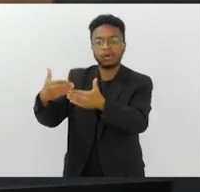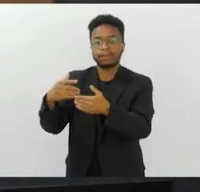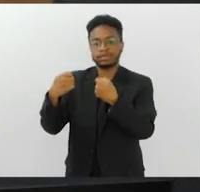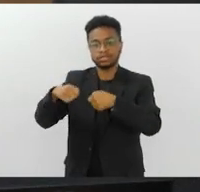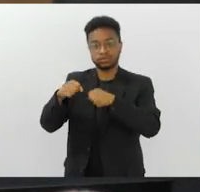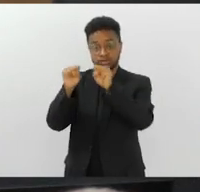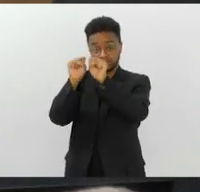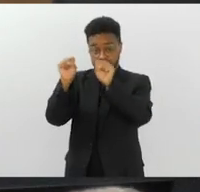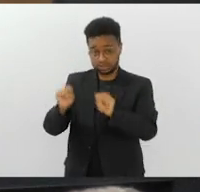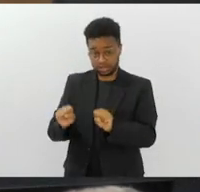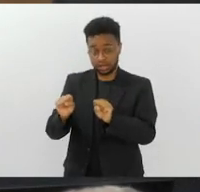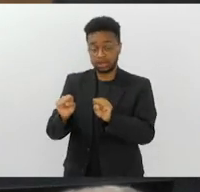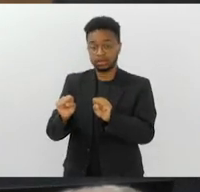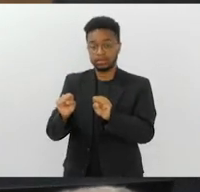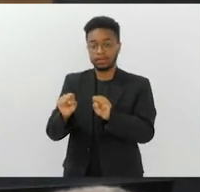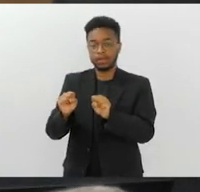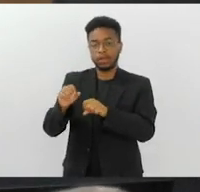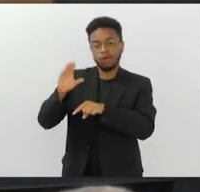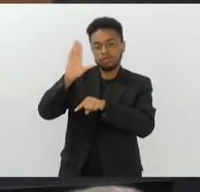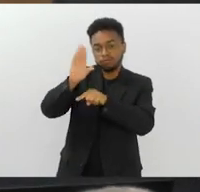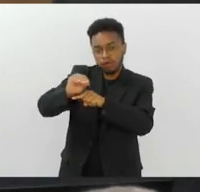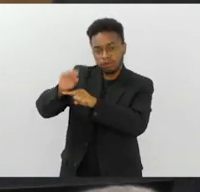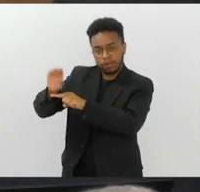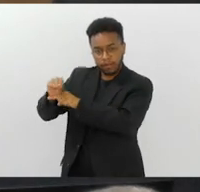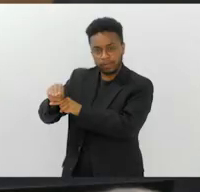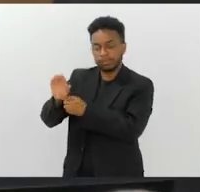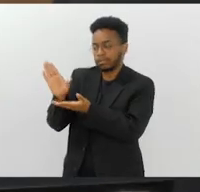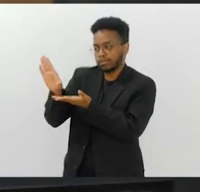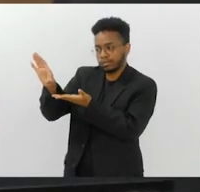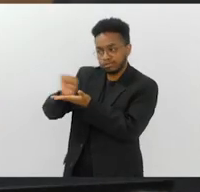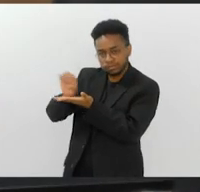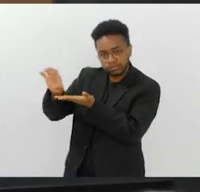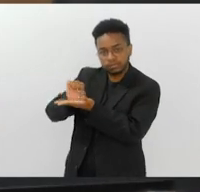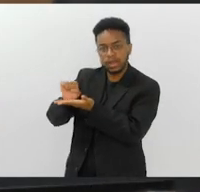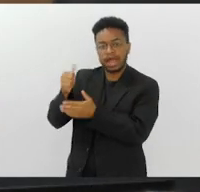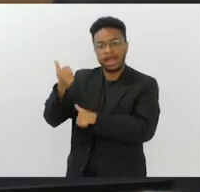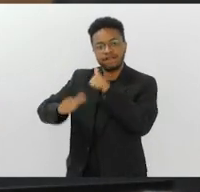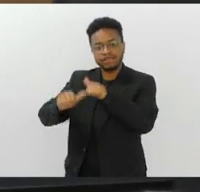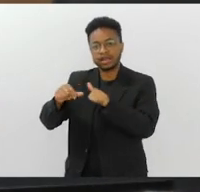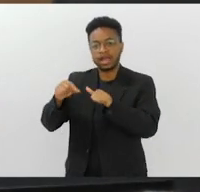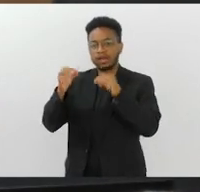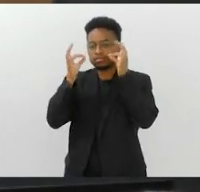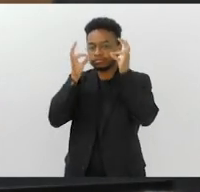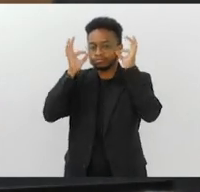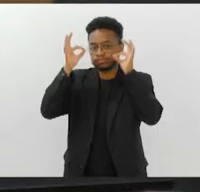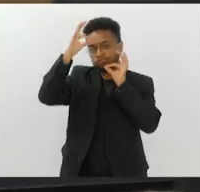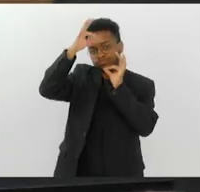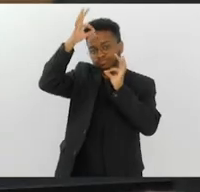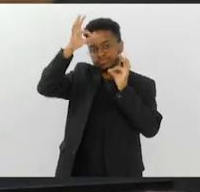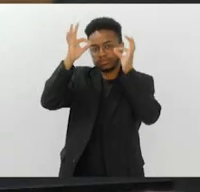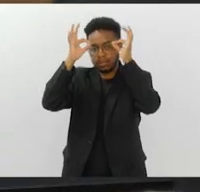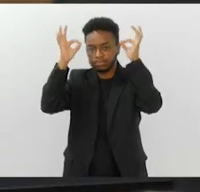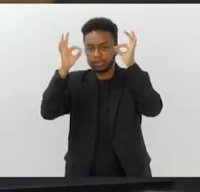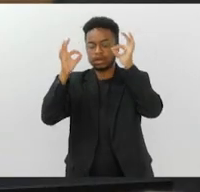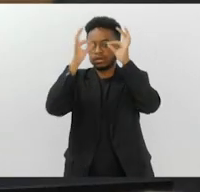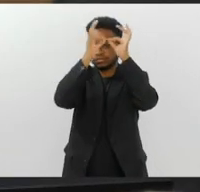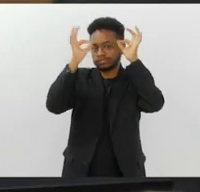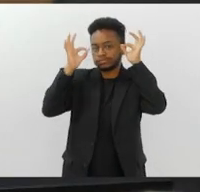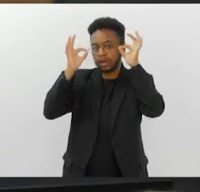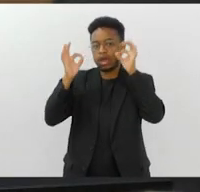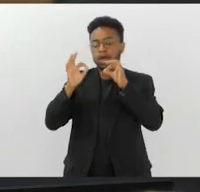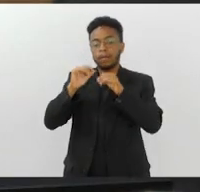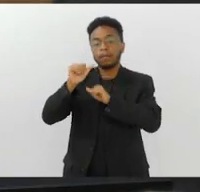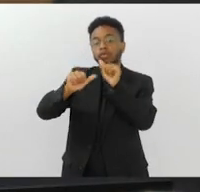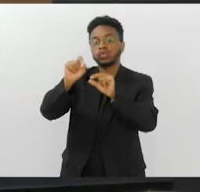sistema que vai pegar essas capturas vai analisar esses pontos da face e transformar num hash um número único para essa